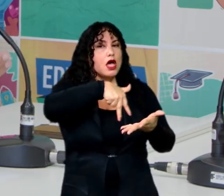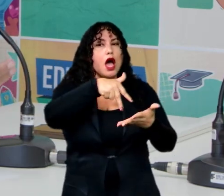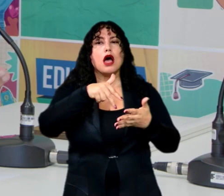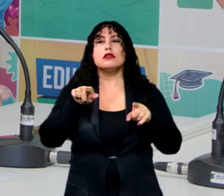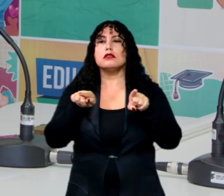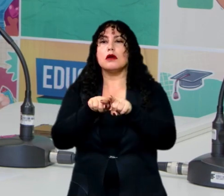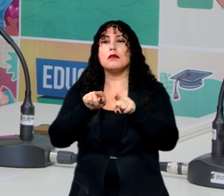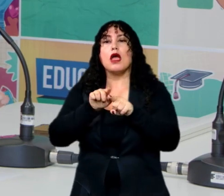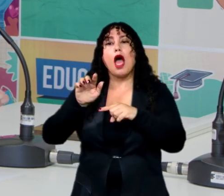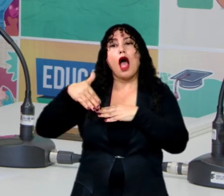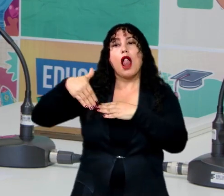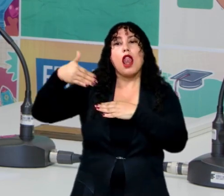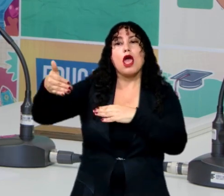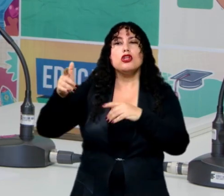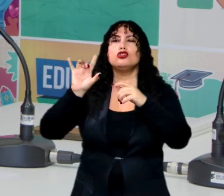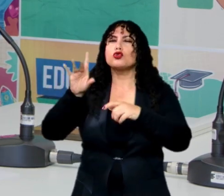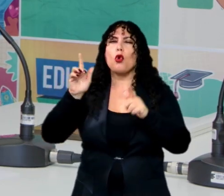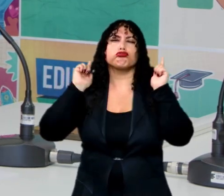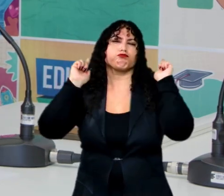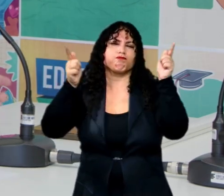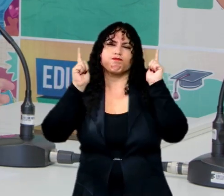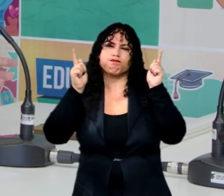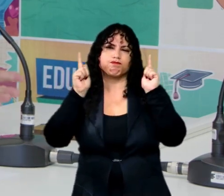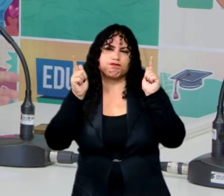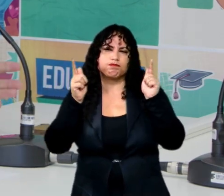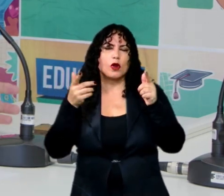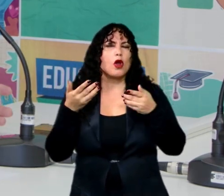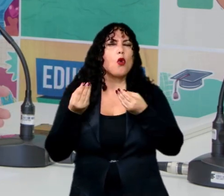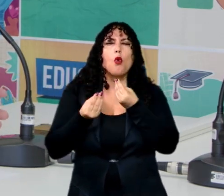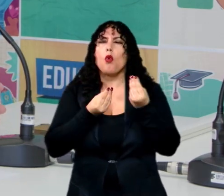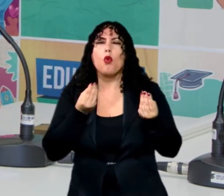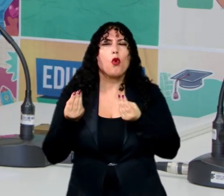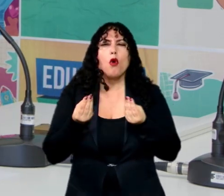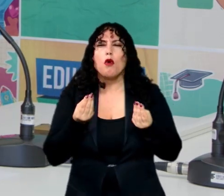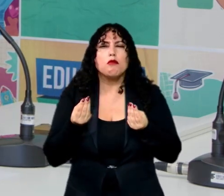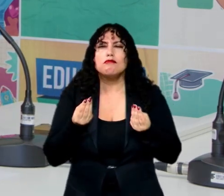do entretenimento, assim. Qual